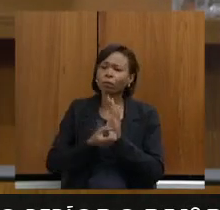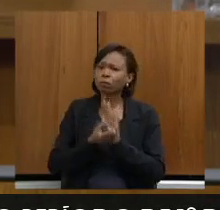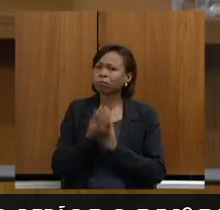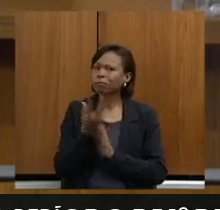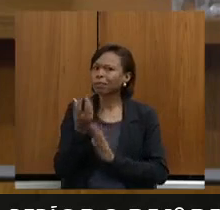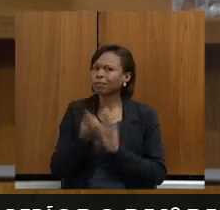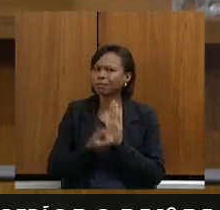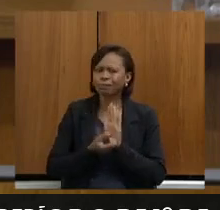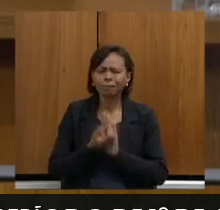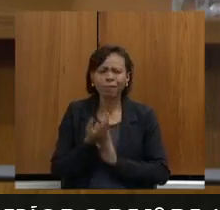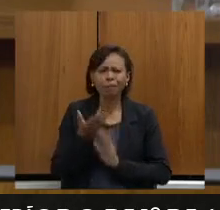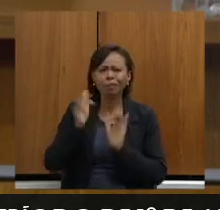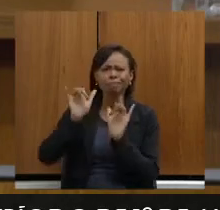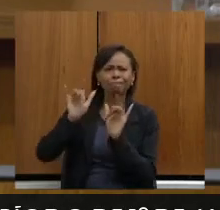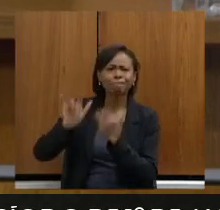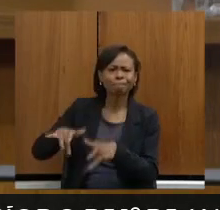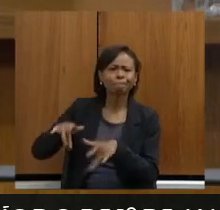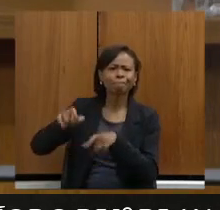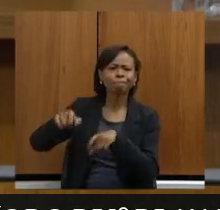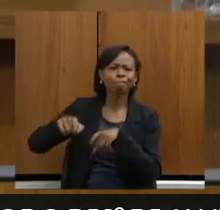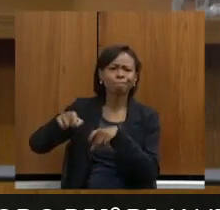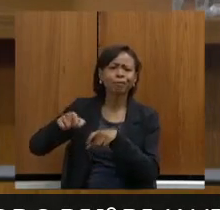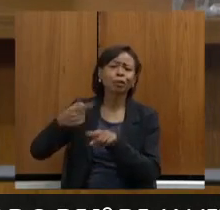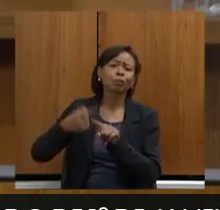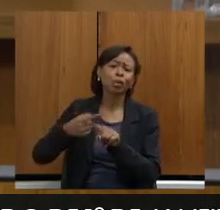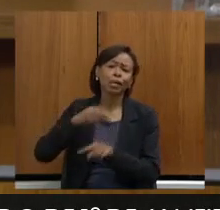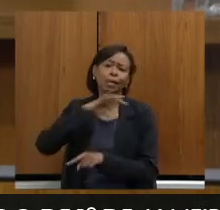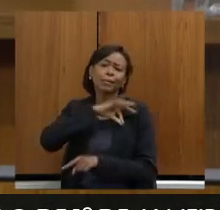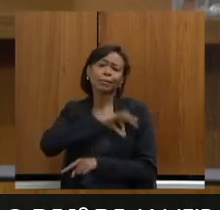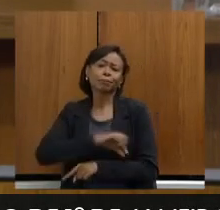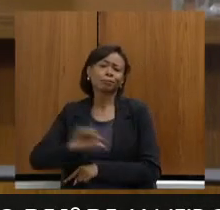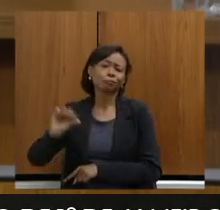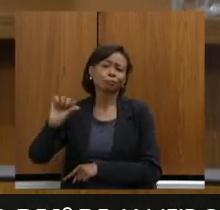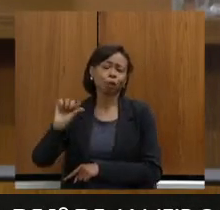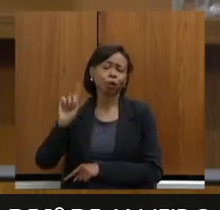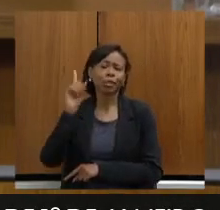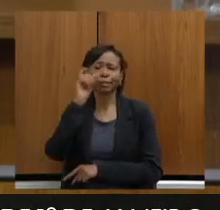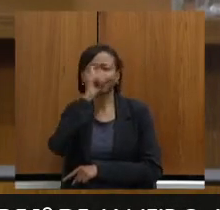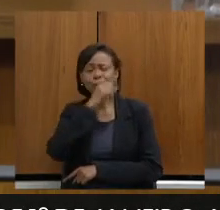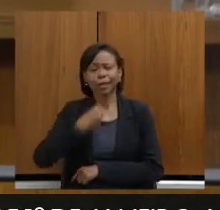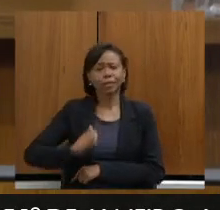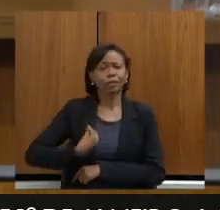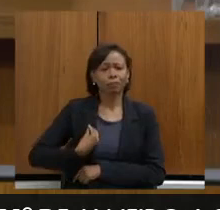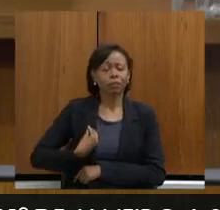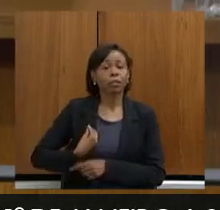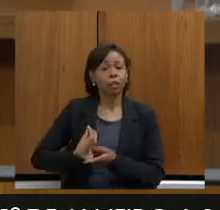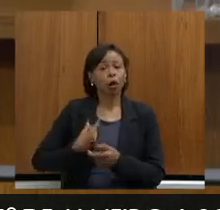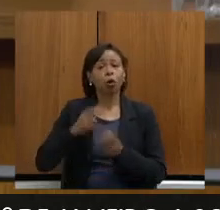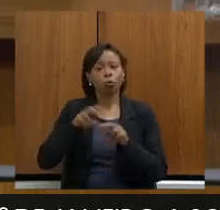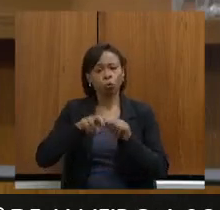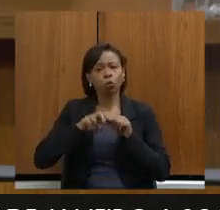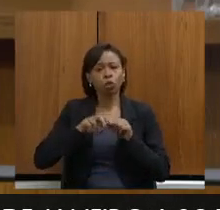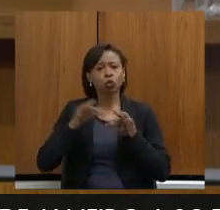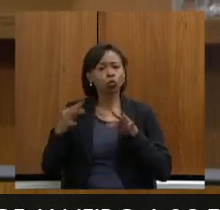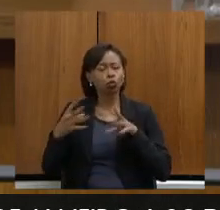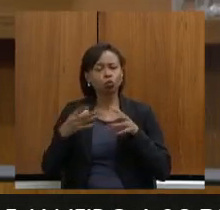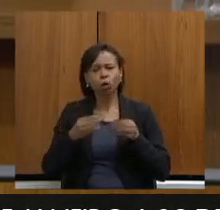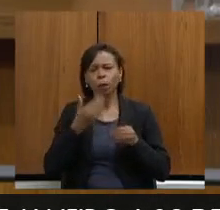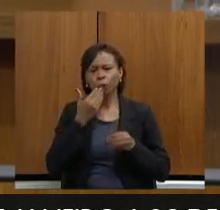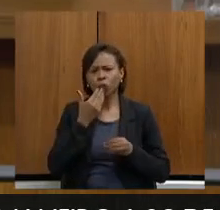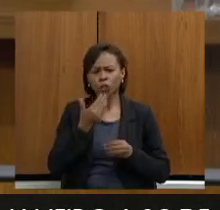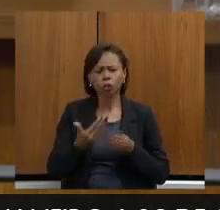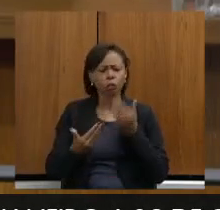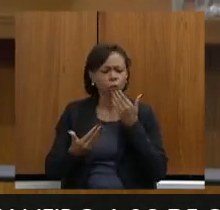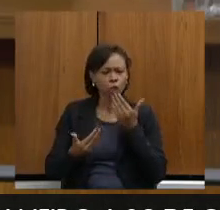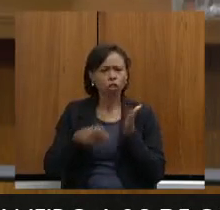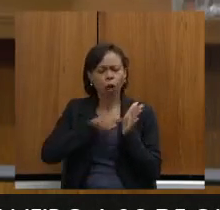deixam o campo por falta de condições então é por isso que nós vamos fazer seu levantamento de todos os vídeos de fomento que nós temos a